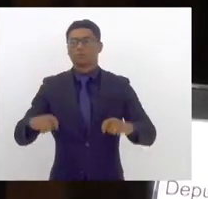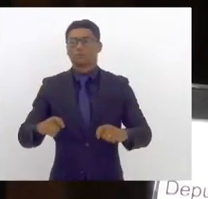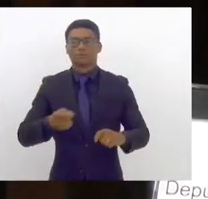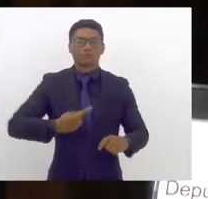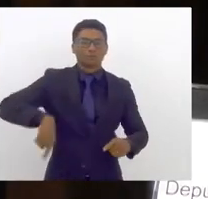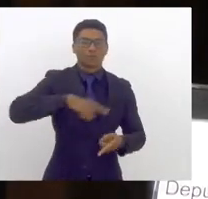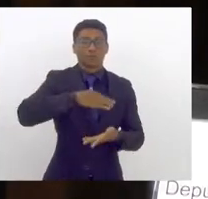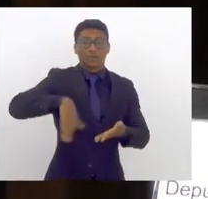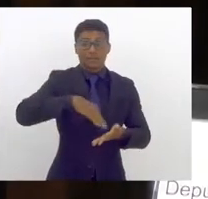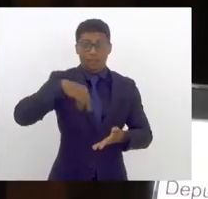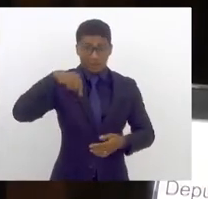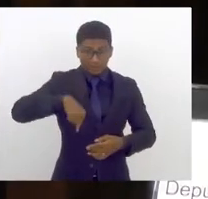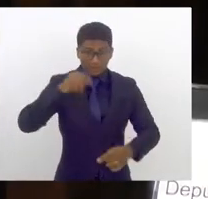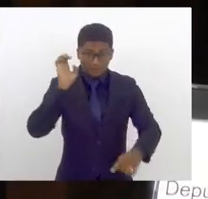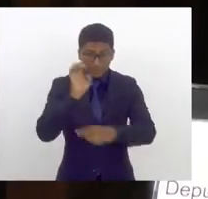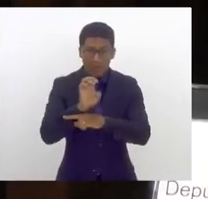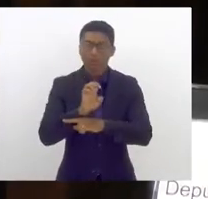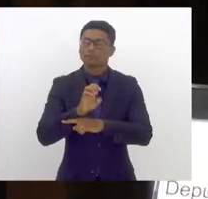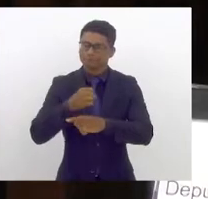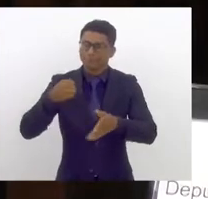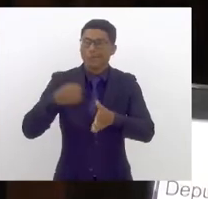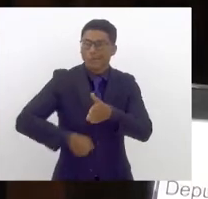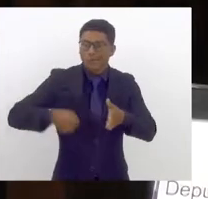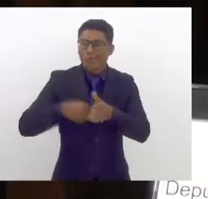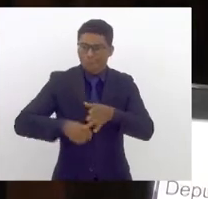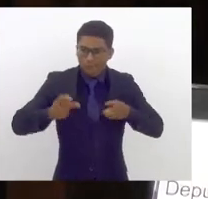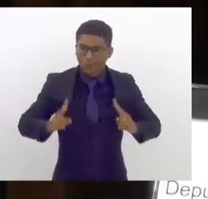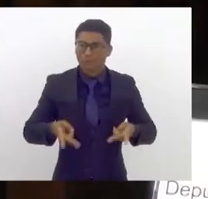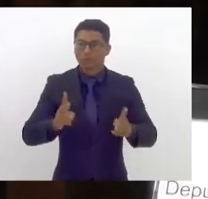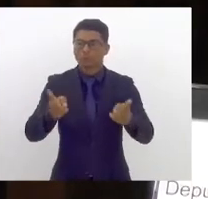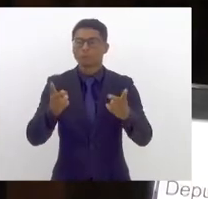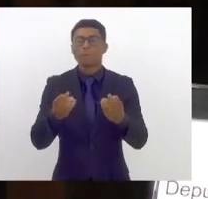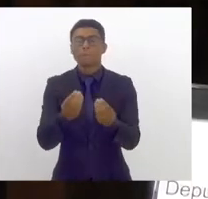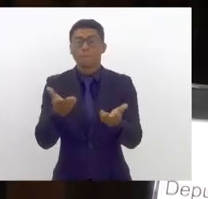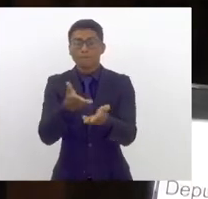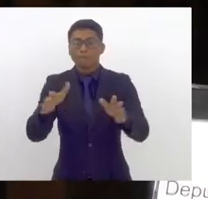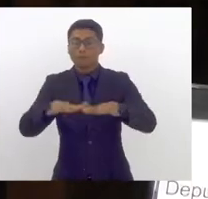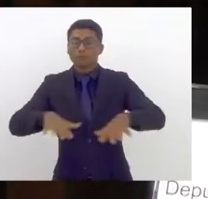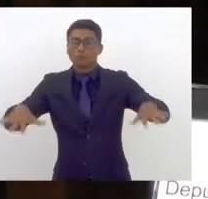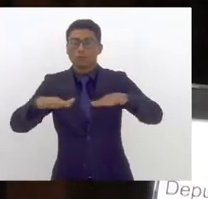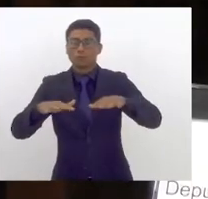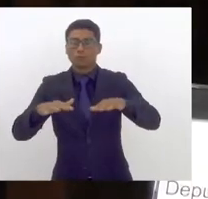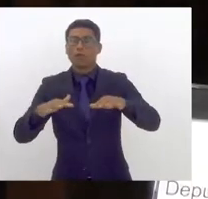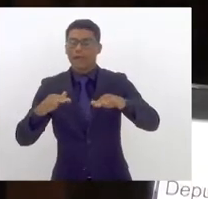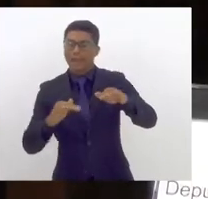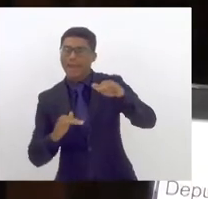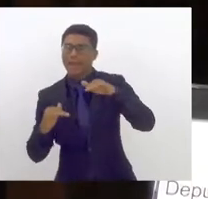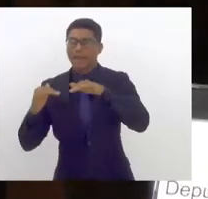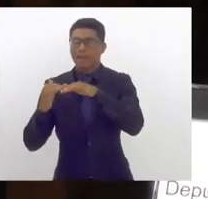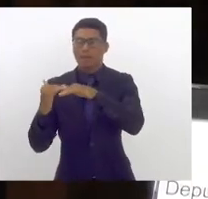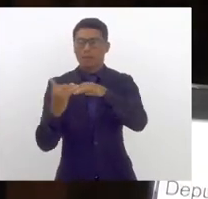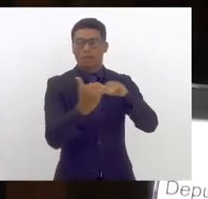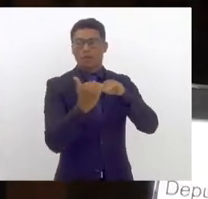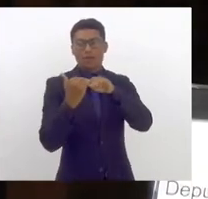para que nós consigamos garantir acesso Equidade né respeitando as diferenças